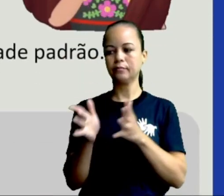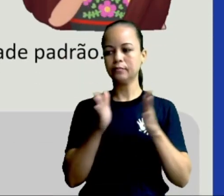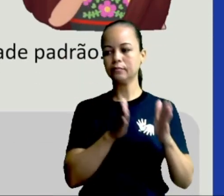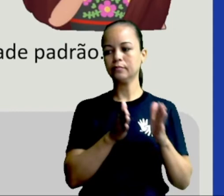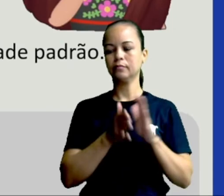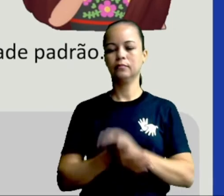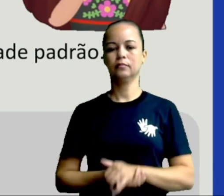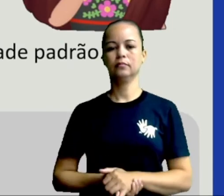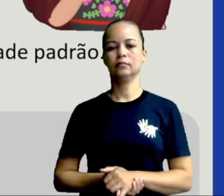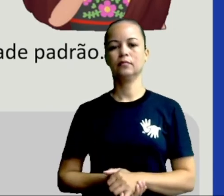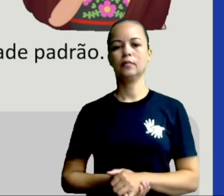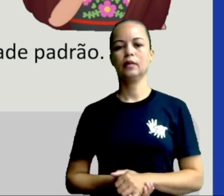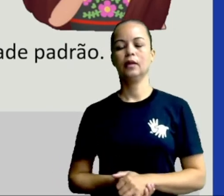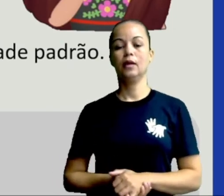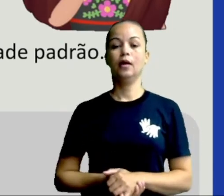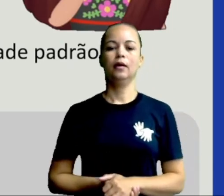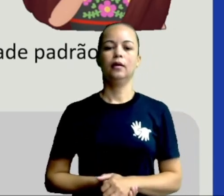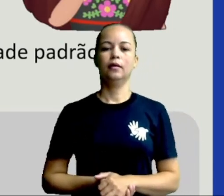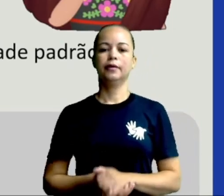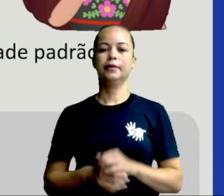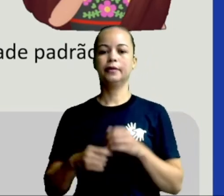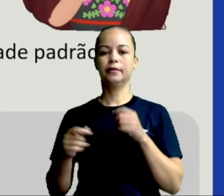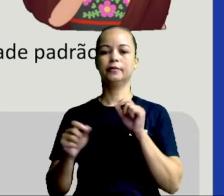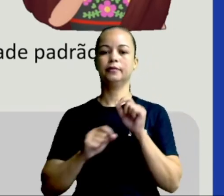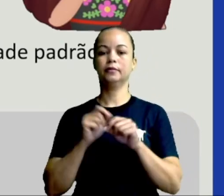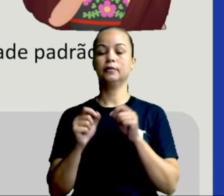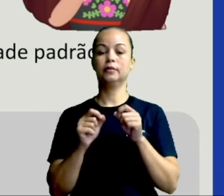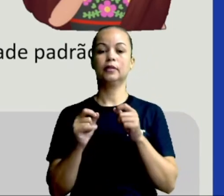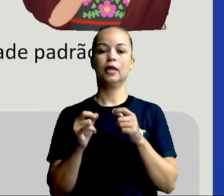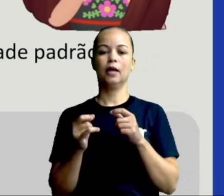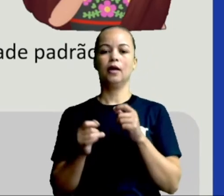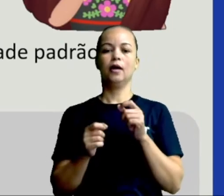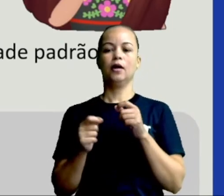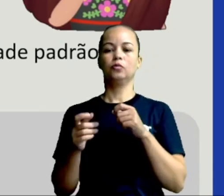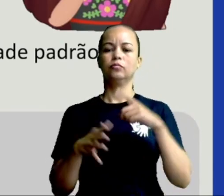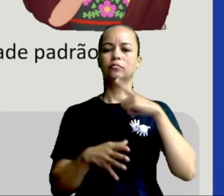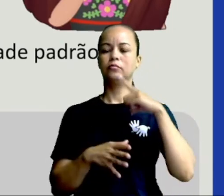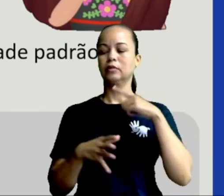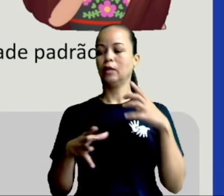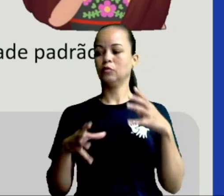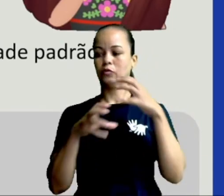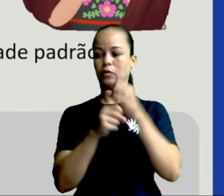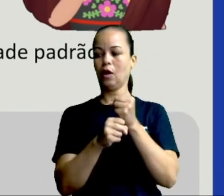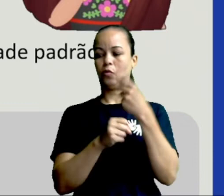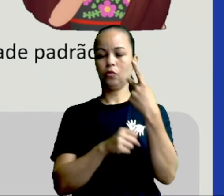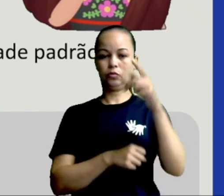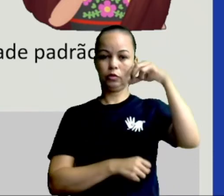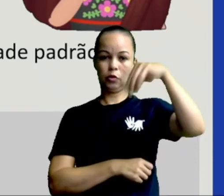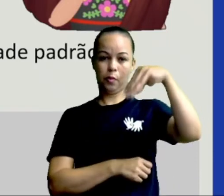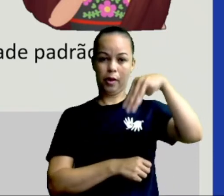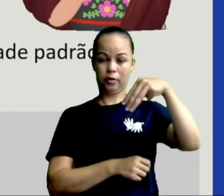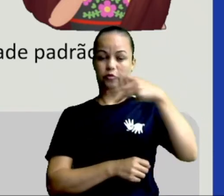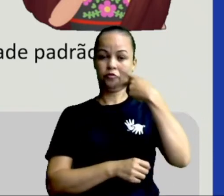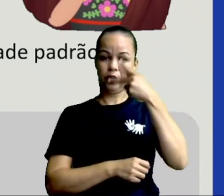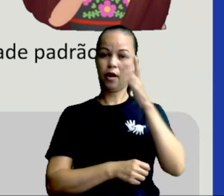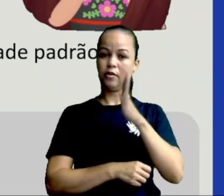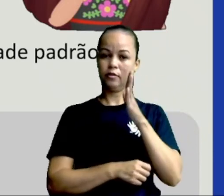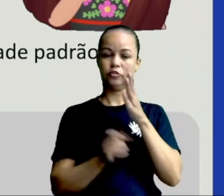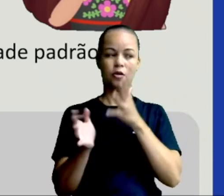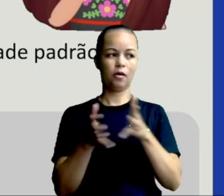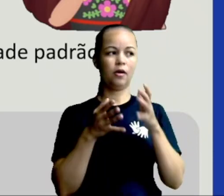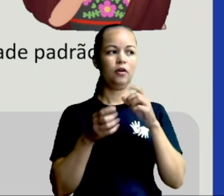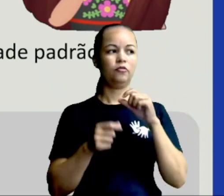seguir. Então, o que é que a gente tem aqui? Observando o quadrado de 1 metro, quando eu calculo, como eu falei anteriormente, vou ter 1